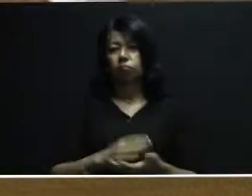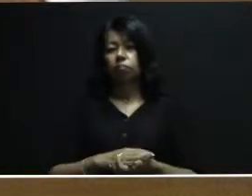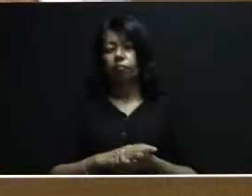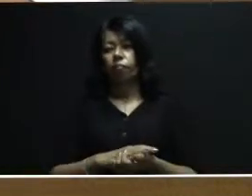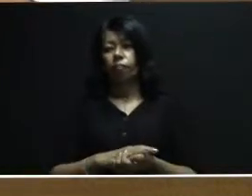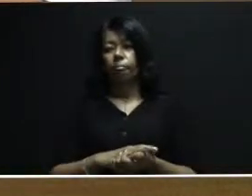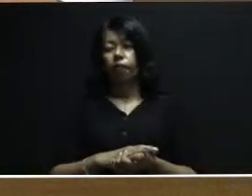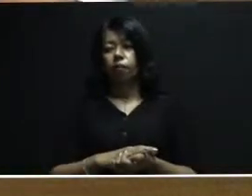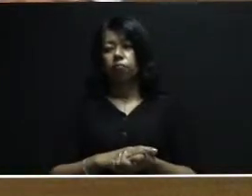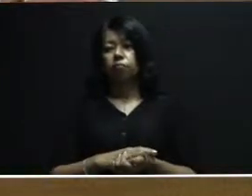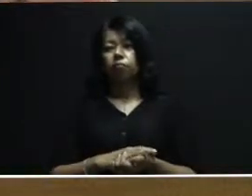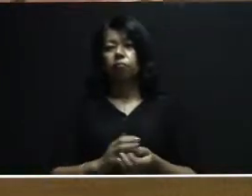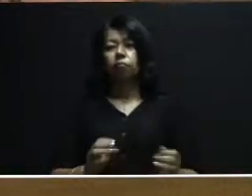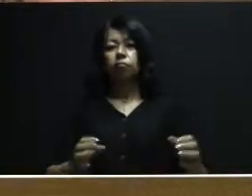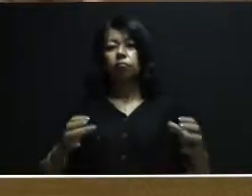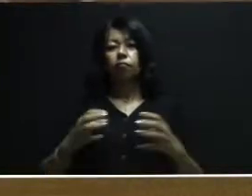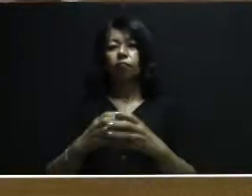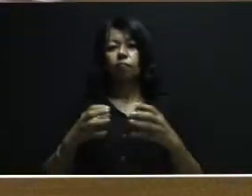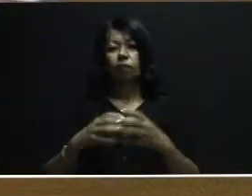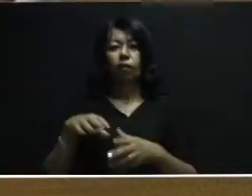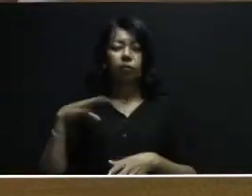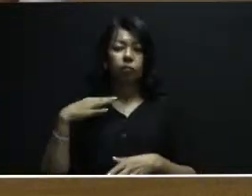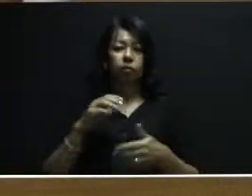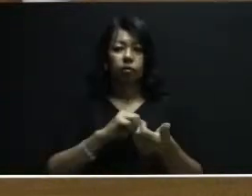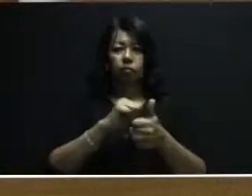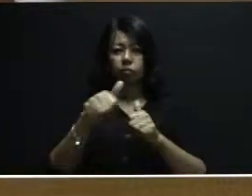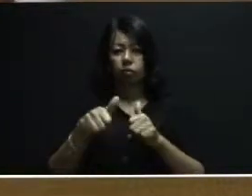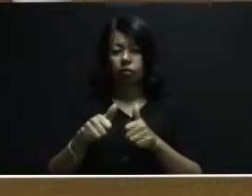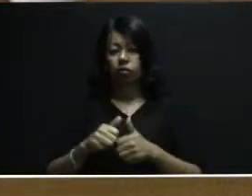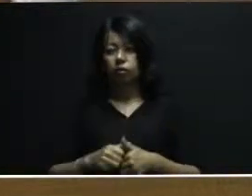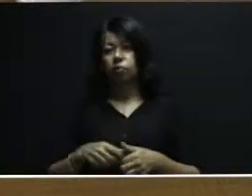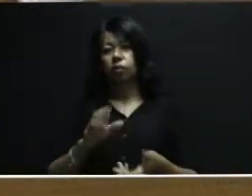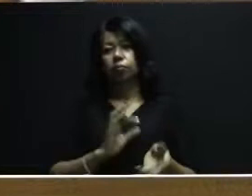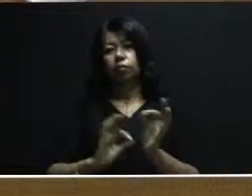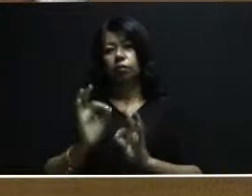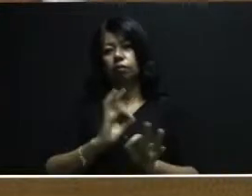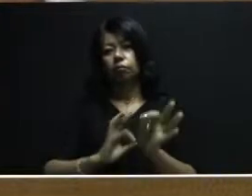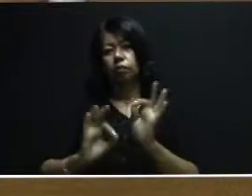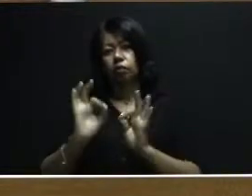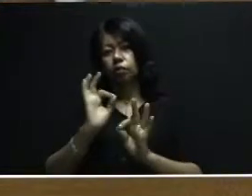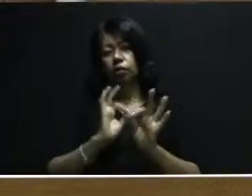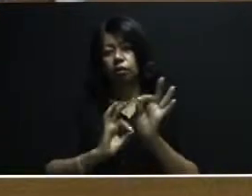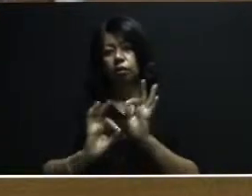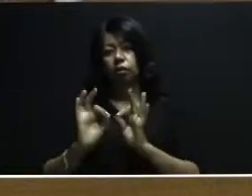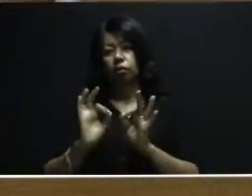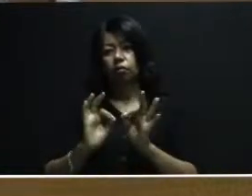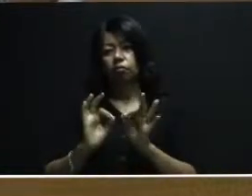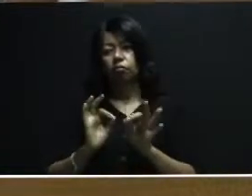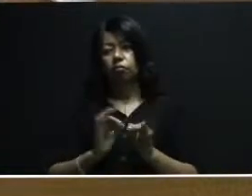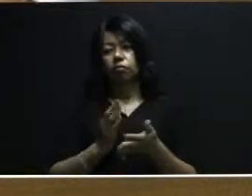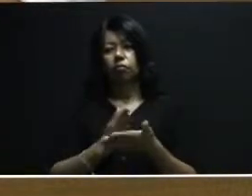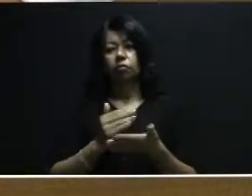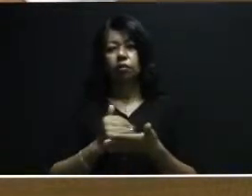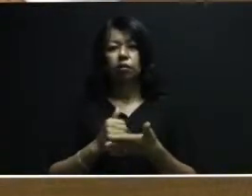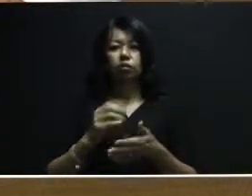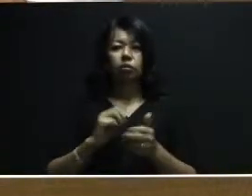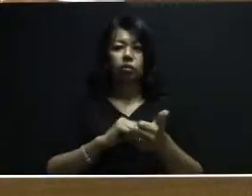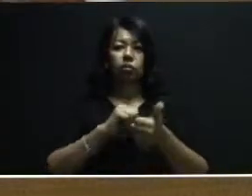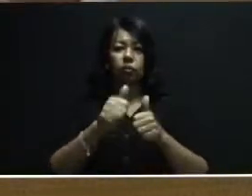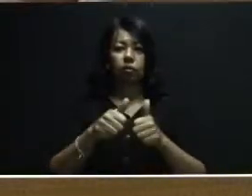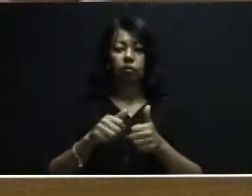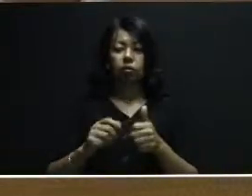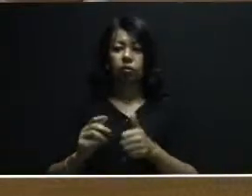Municipal de Esportes, deixamos pronto um projeto da Divisão de Esportes.